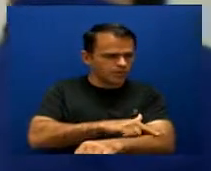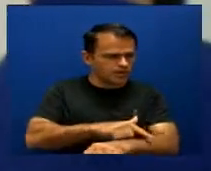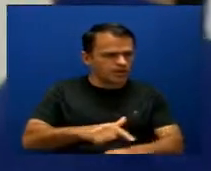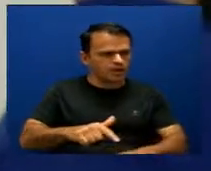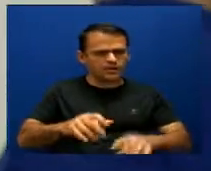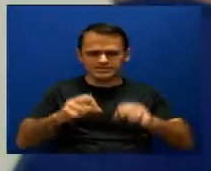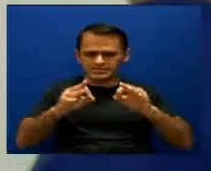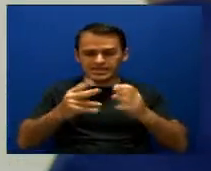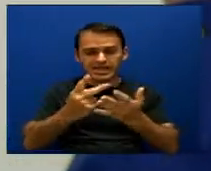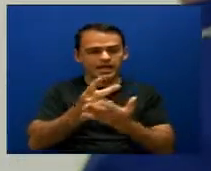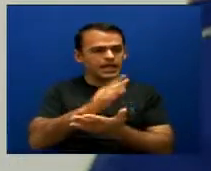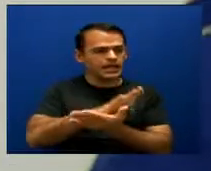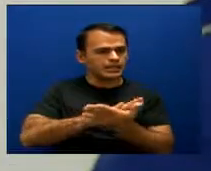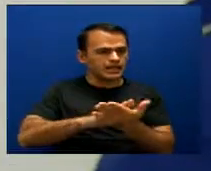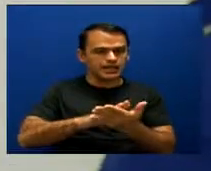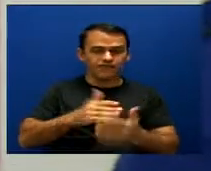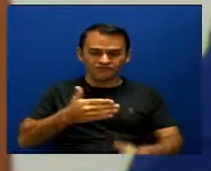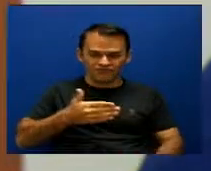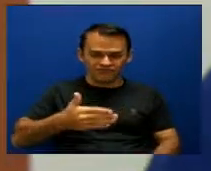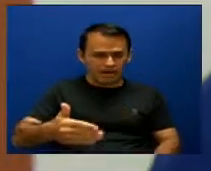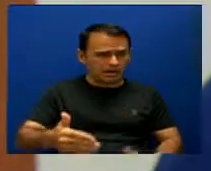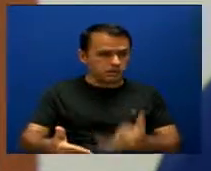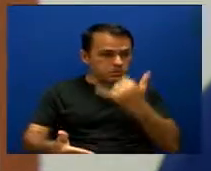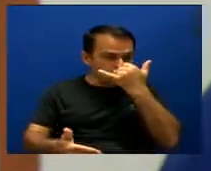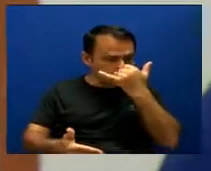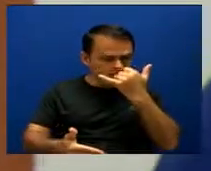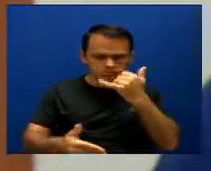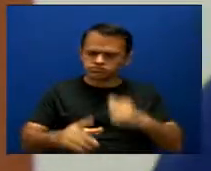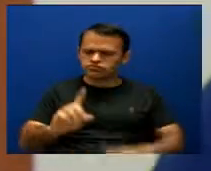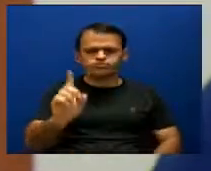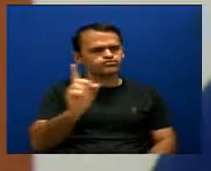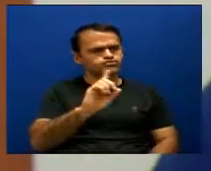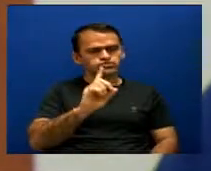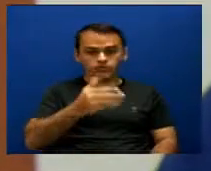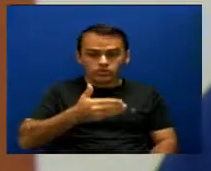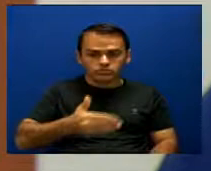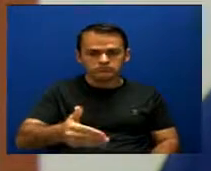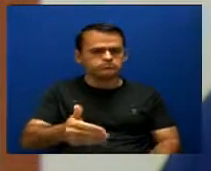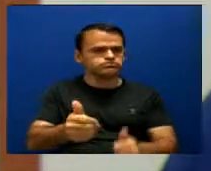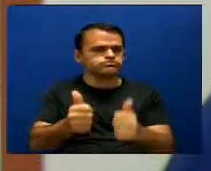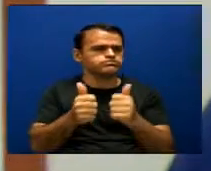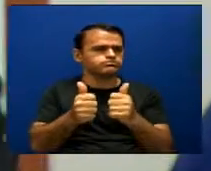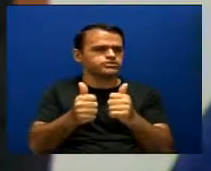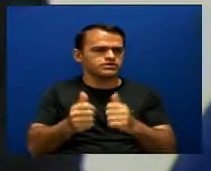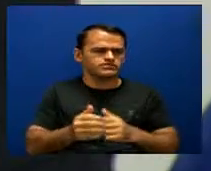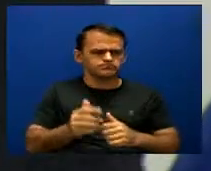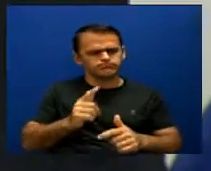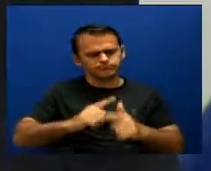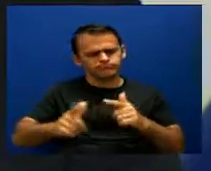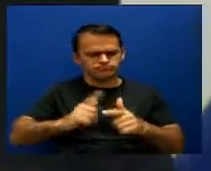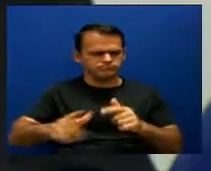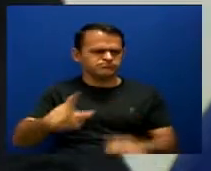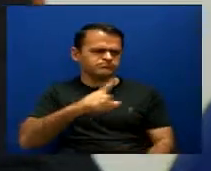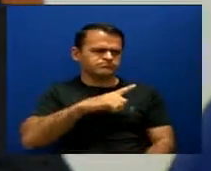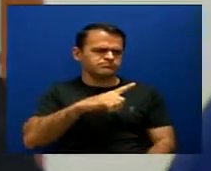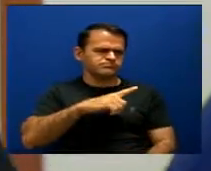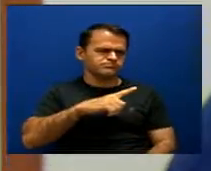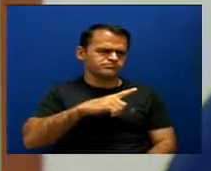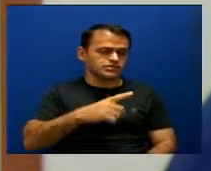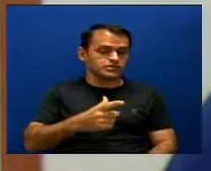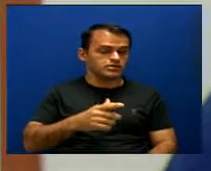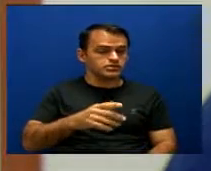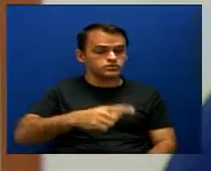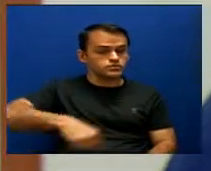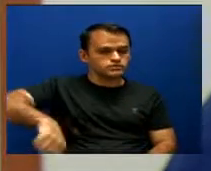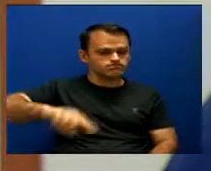menor possibilidade de dar errado. Então, Sim. Nós temos problemas, nós temos. Mas, acima de tudo, nós temos bons